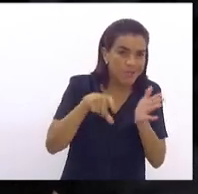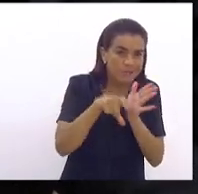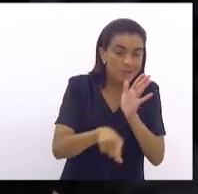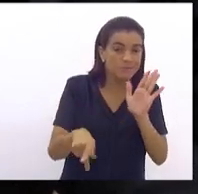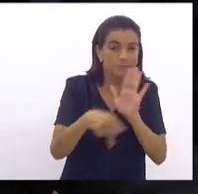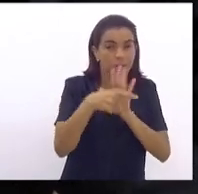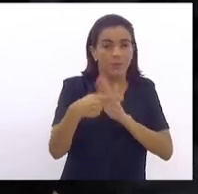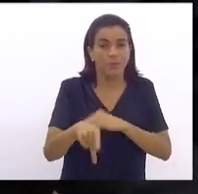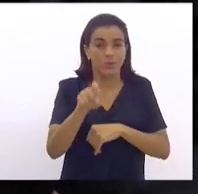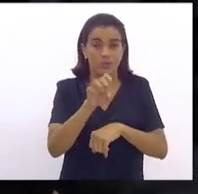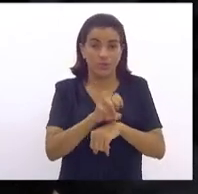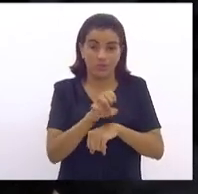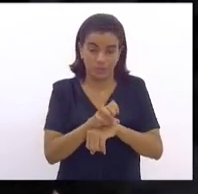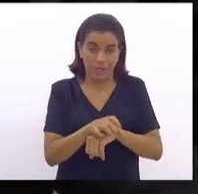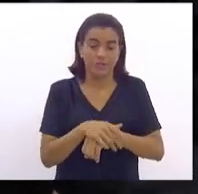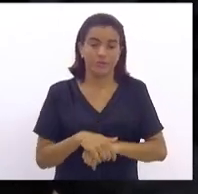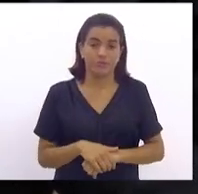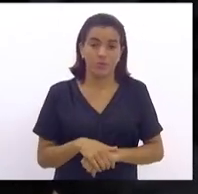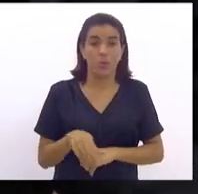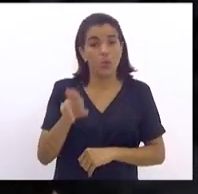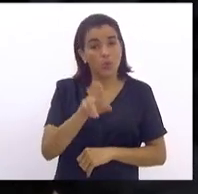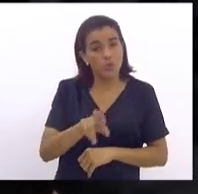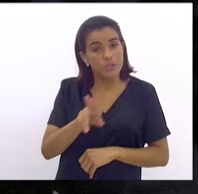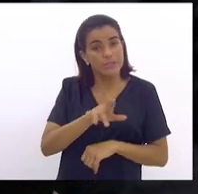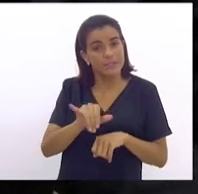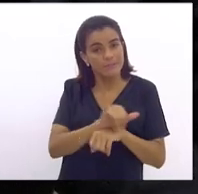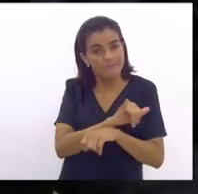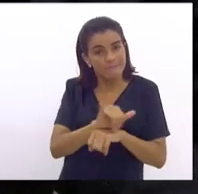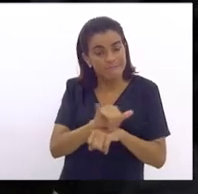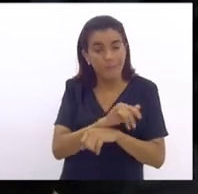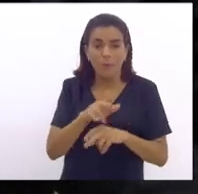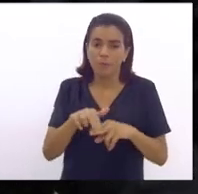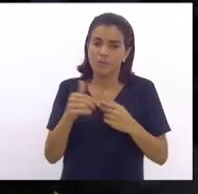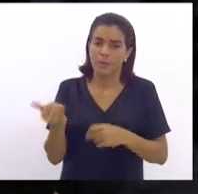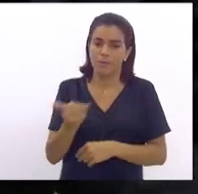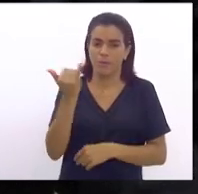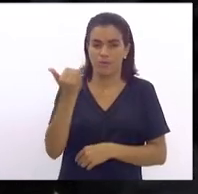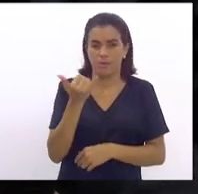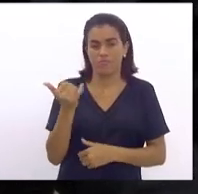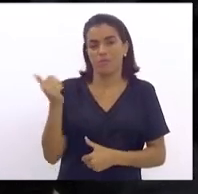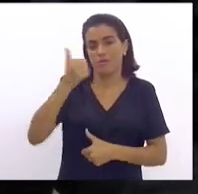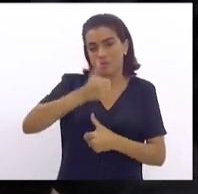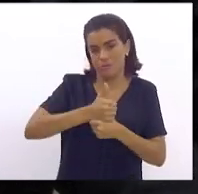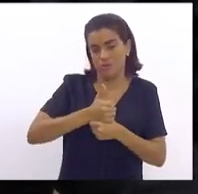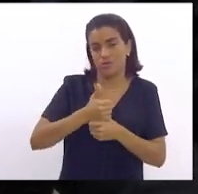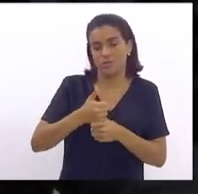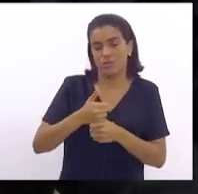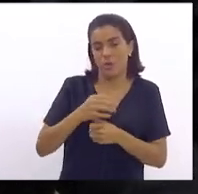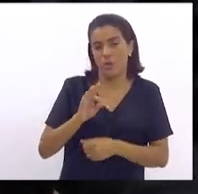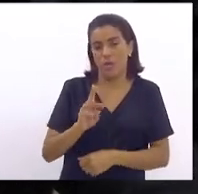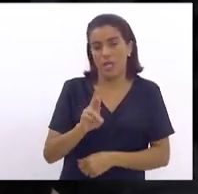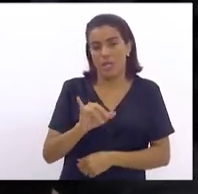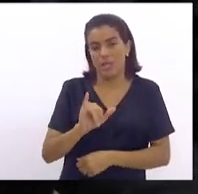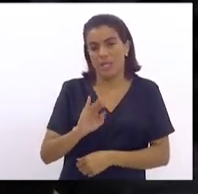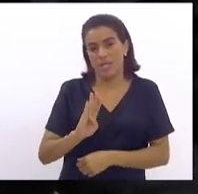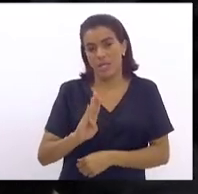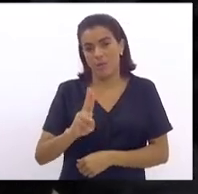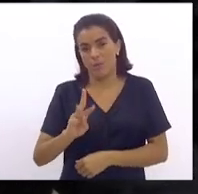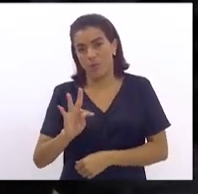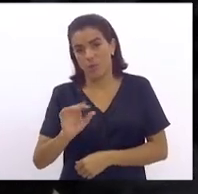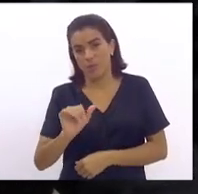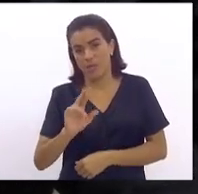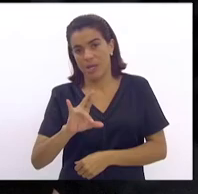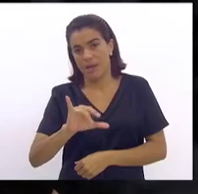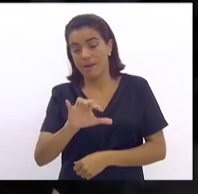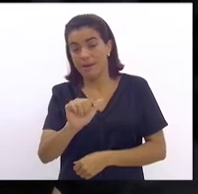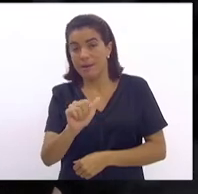então, a utilização desse mecanismo tão importante que é a substituição tributária. Então, havendo, né, esse estudo